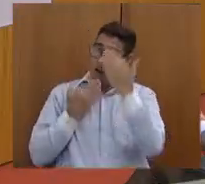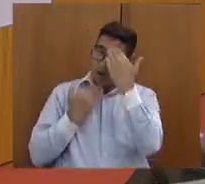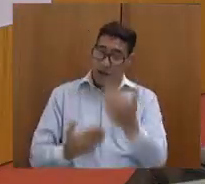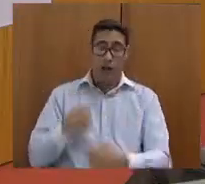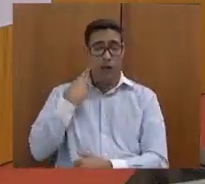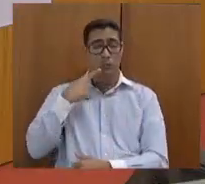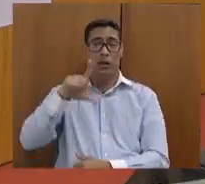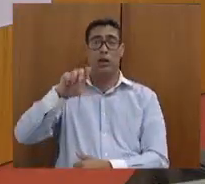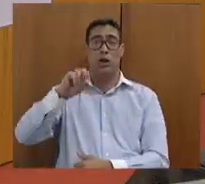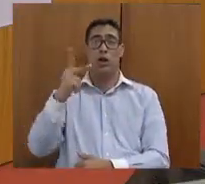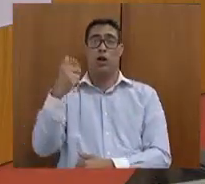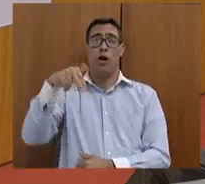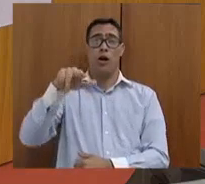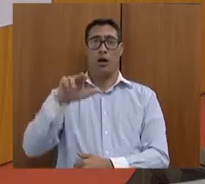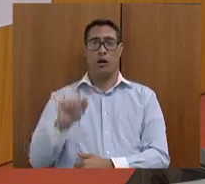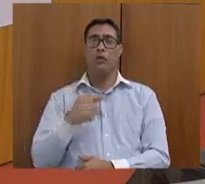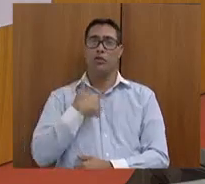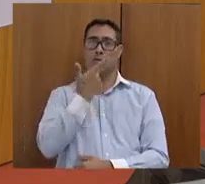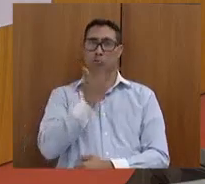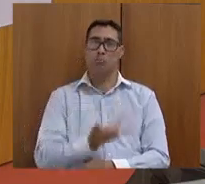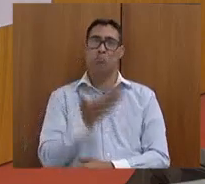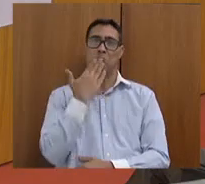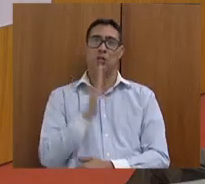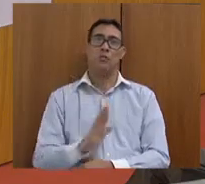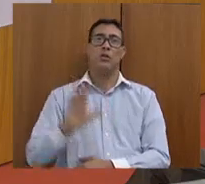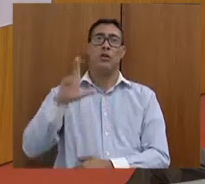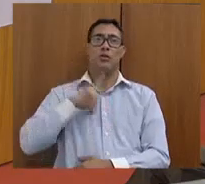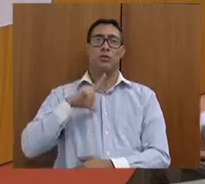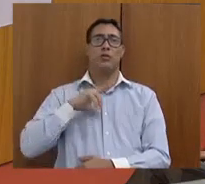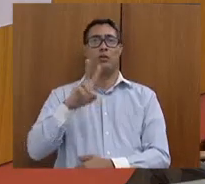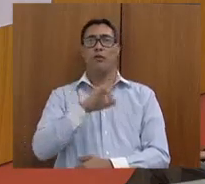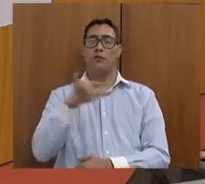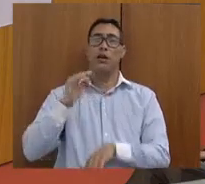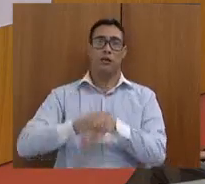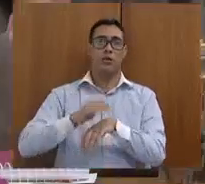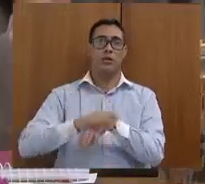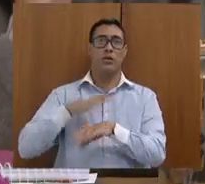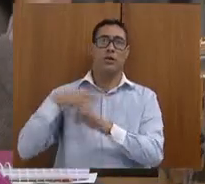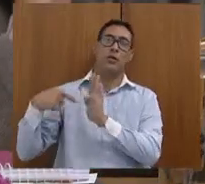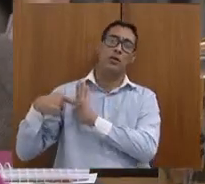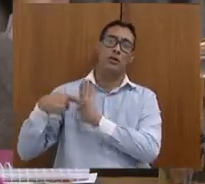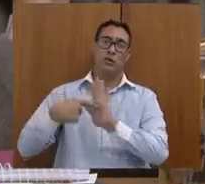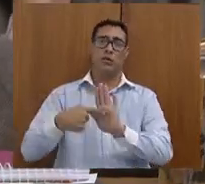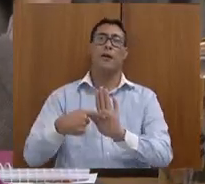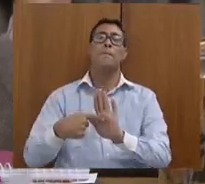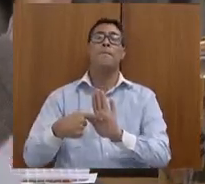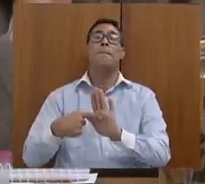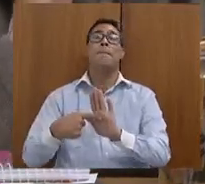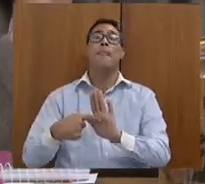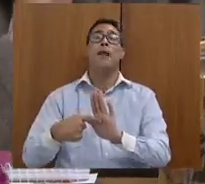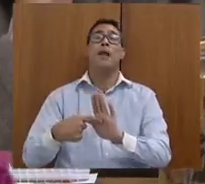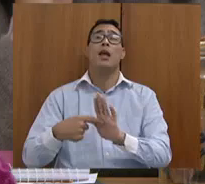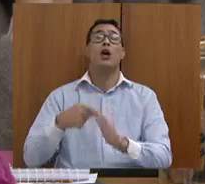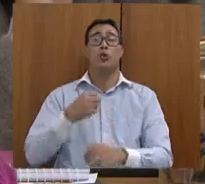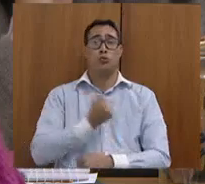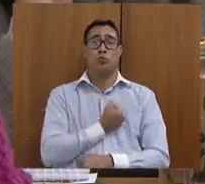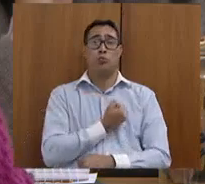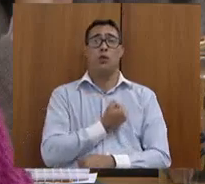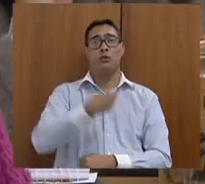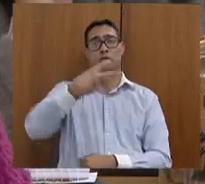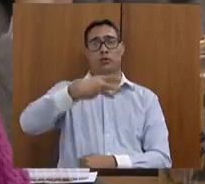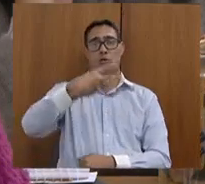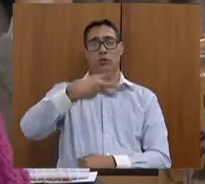Lohana Como eu havia prometido eu vou só trazer aqui o número dos três processos